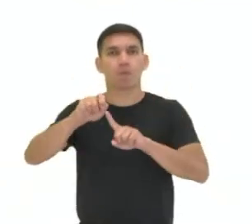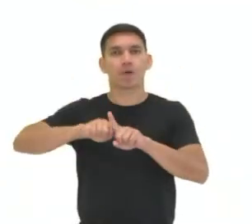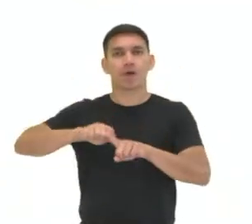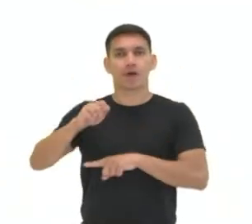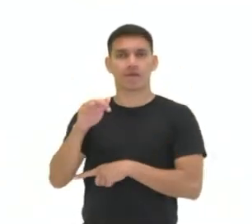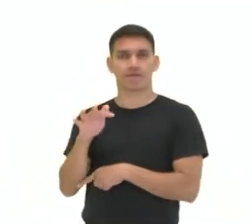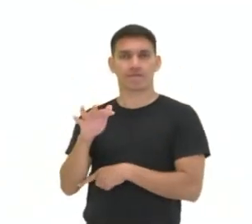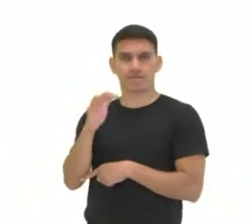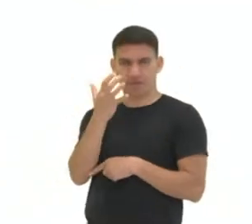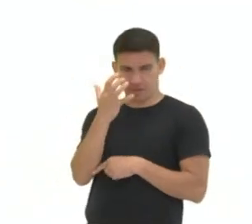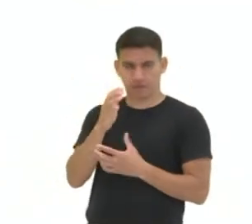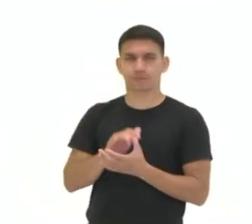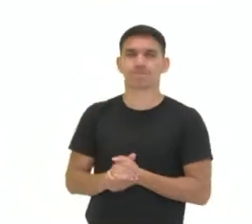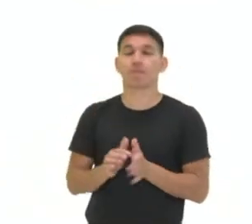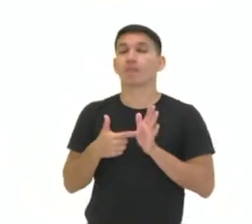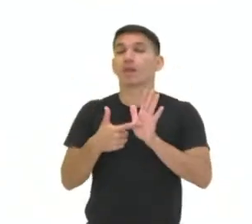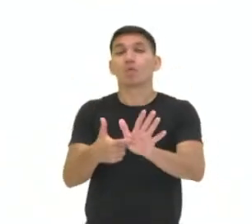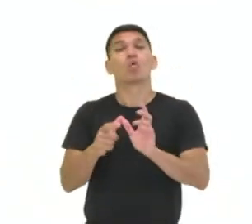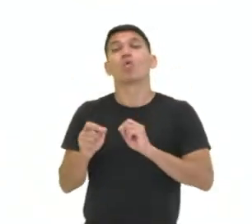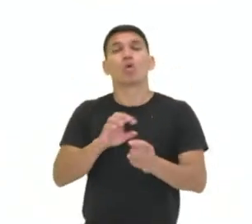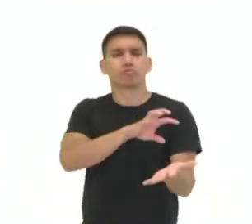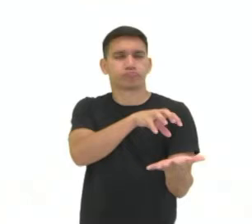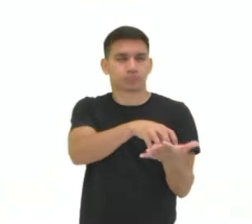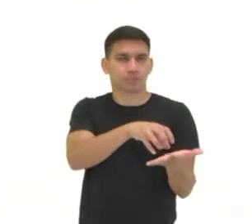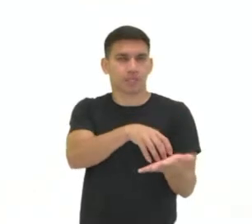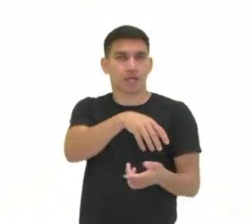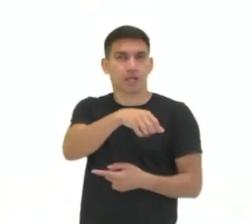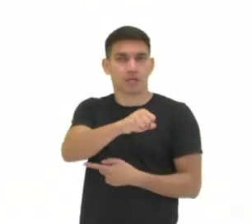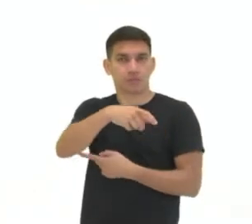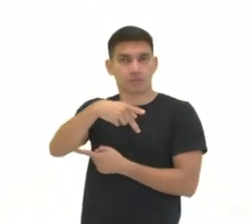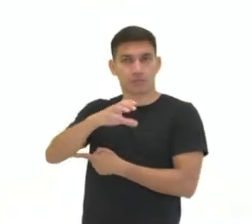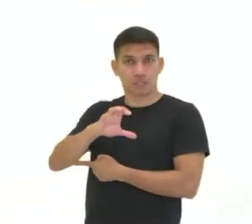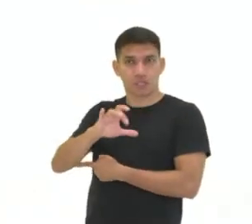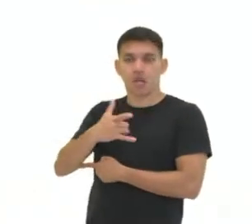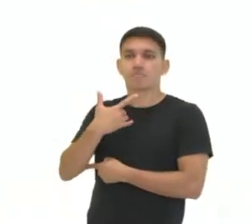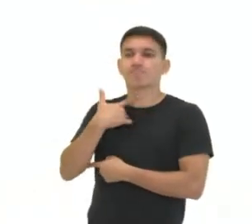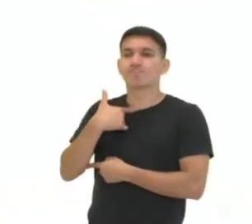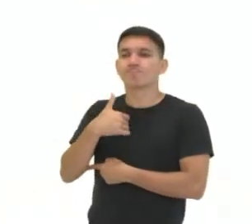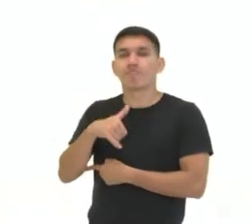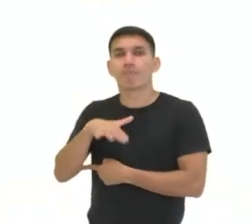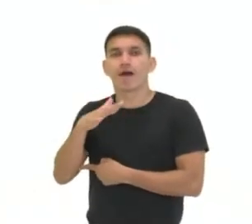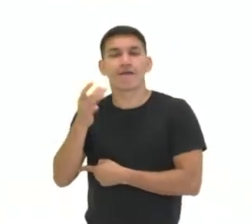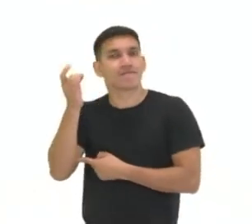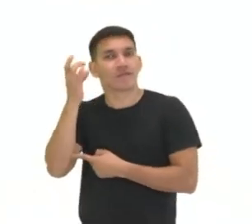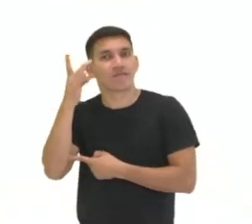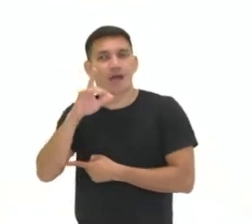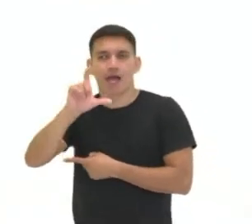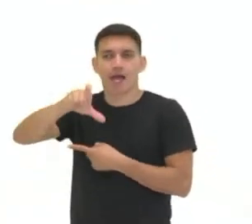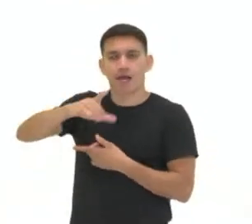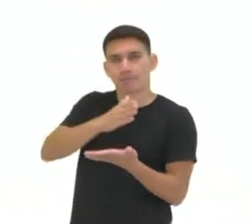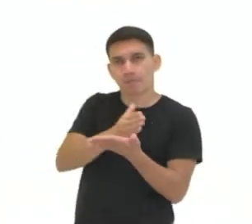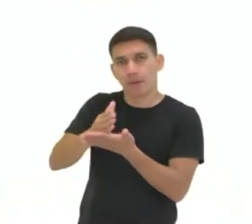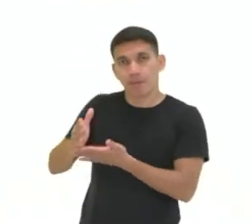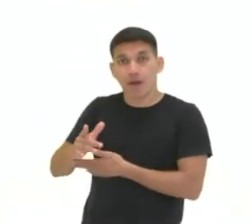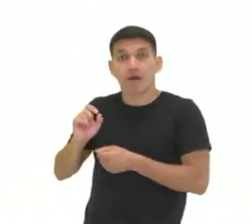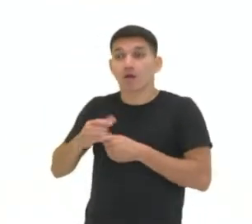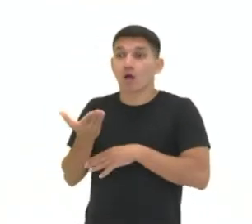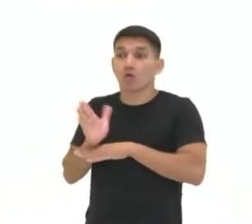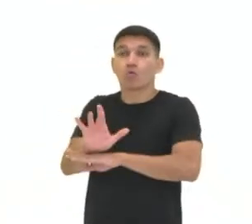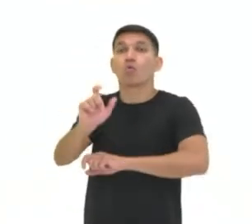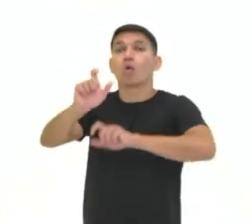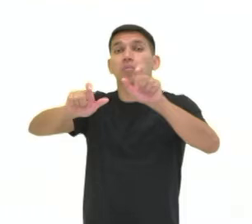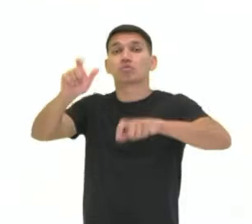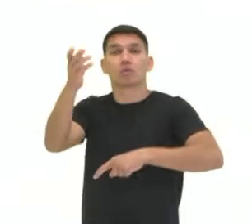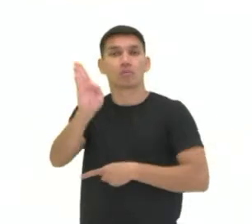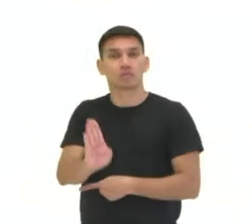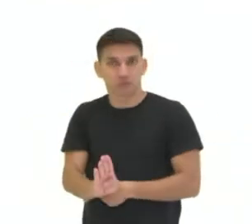SPC Brasil indicou que oferta de crédito mais fácil fez com que brasileiros voltassem a gastar mais do